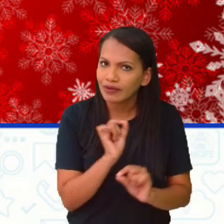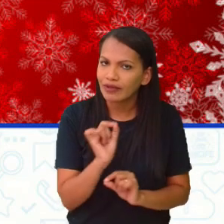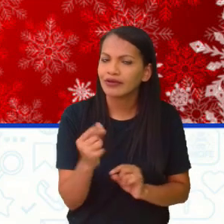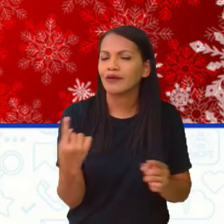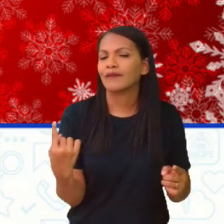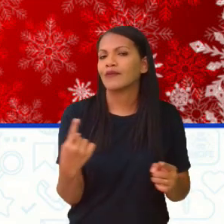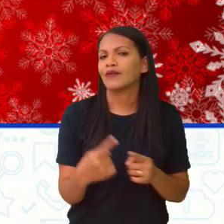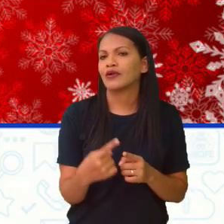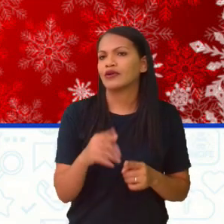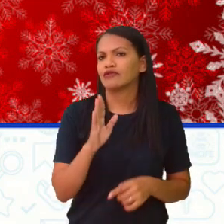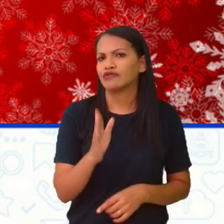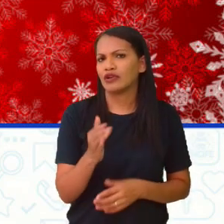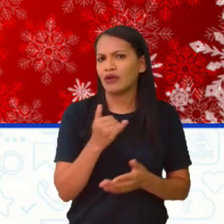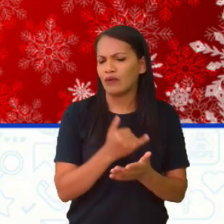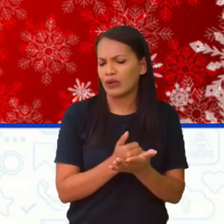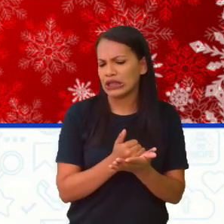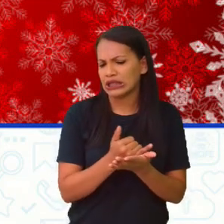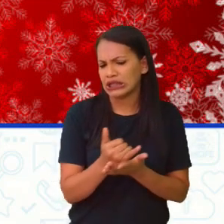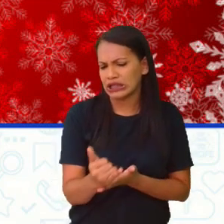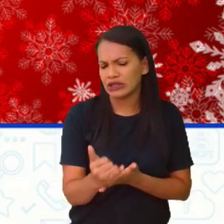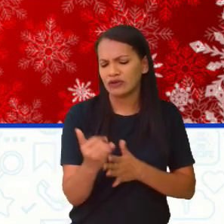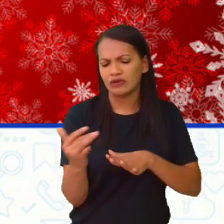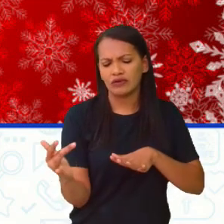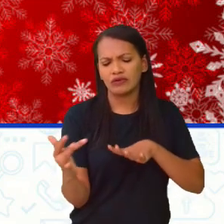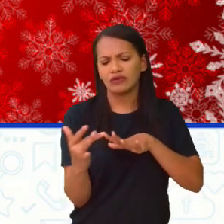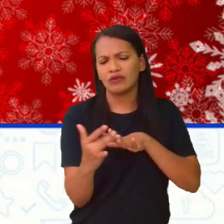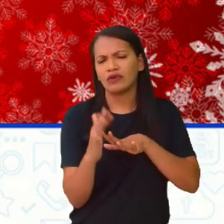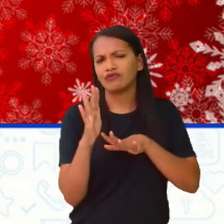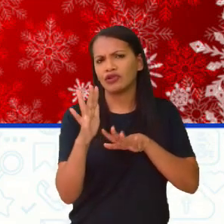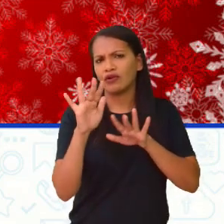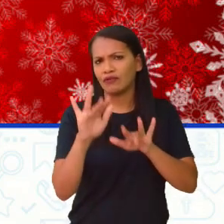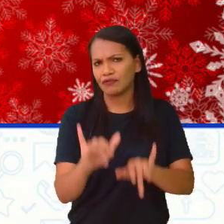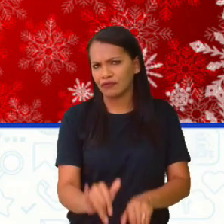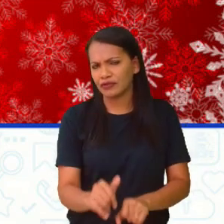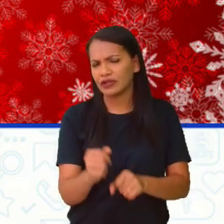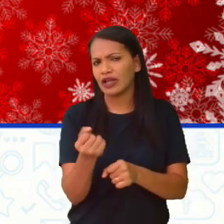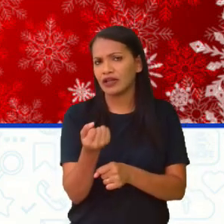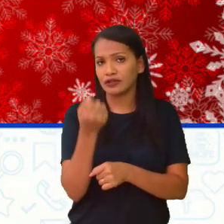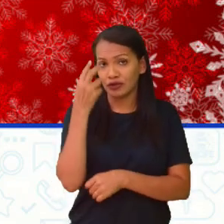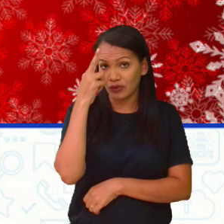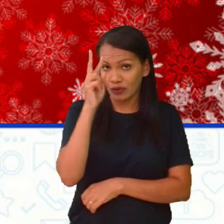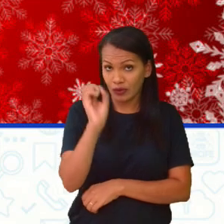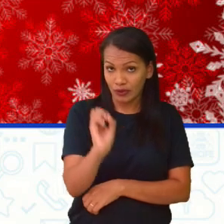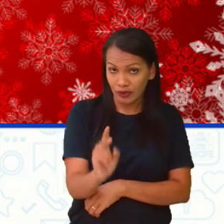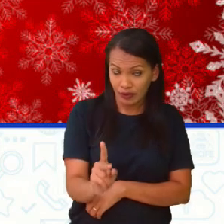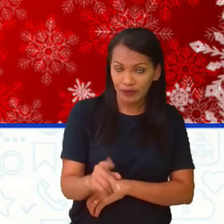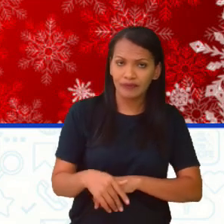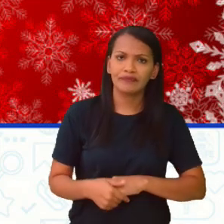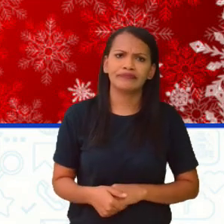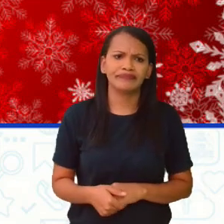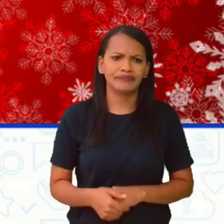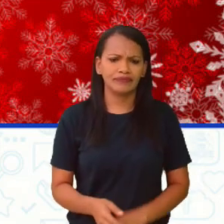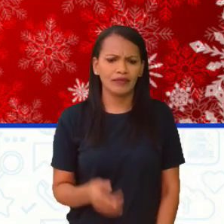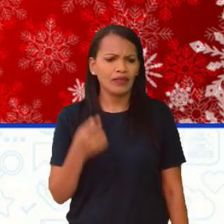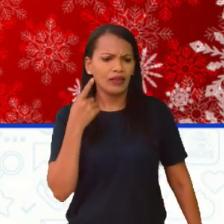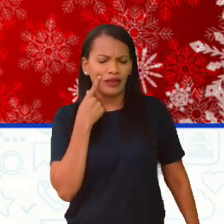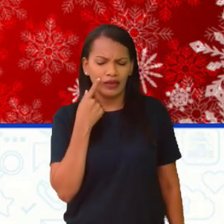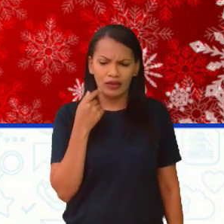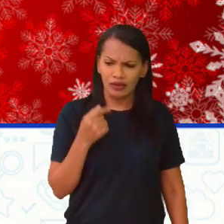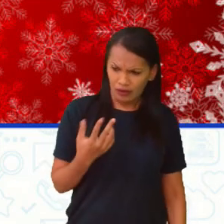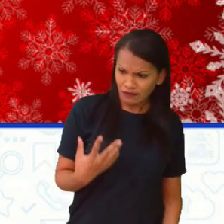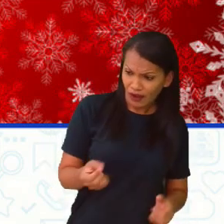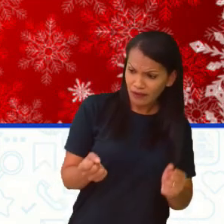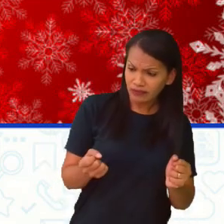porque aqui já é o início do desfecho, então a gente já tem o finzinho da história, tá? Outra voz acrescentou: